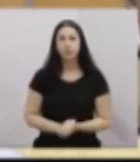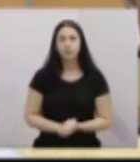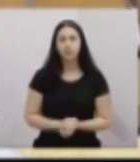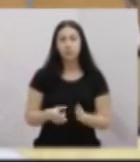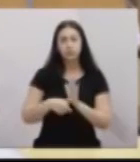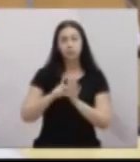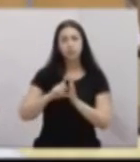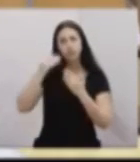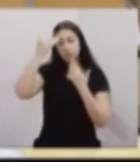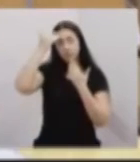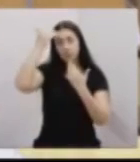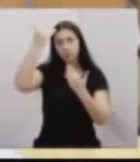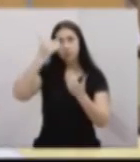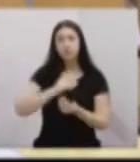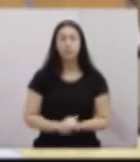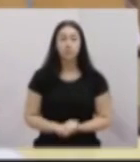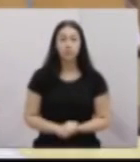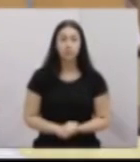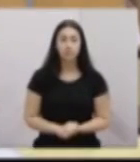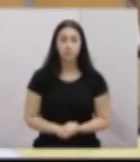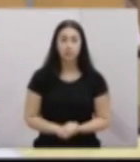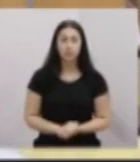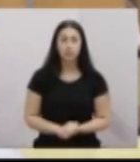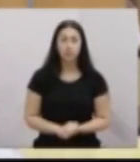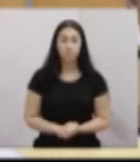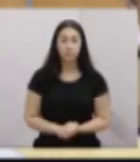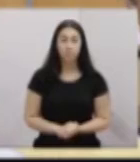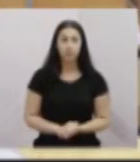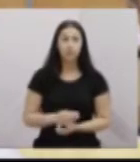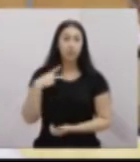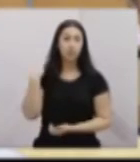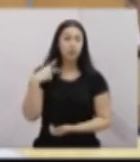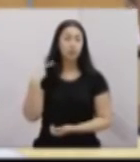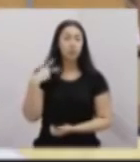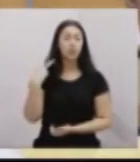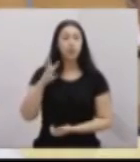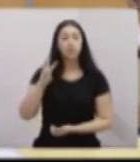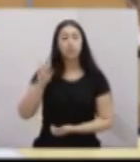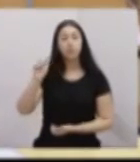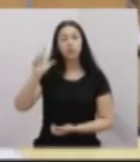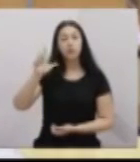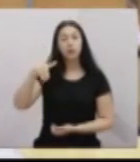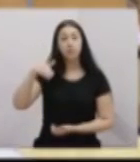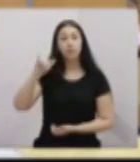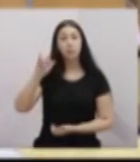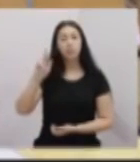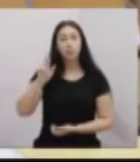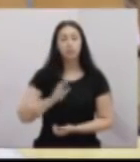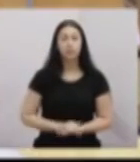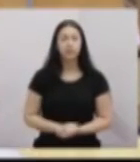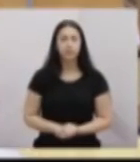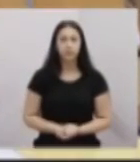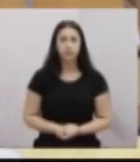concessionária, antecipando agradecimento pela atenção dispensada. Subscrevemos autoria vereador Valmir Parque Meia Lua.